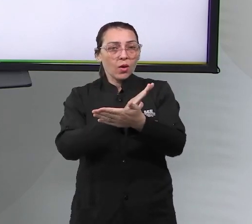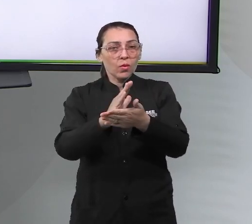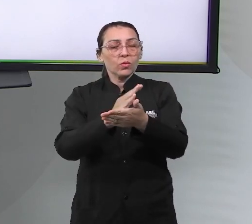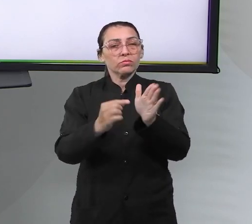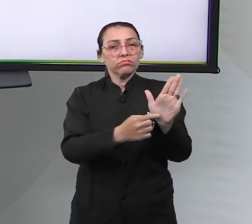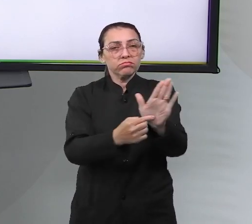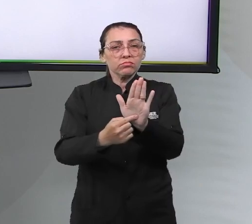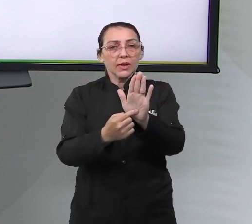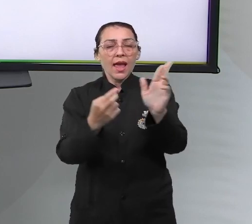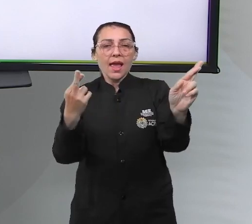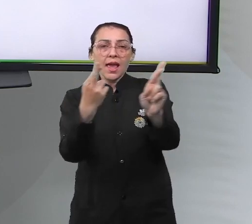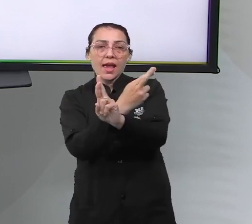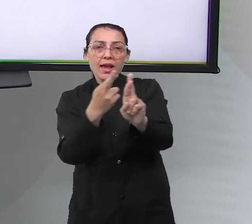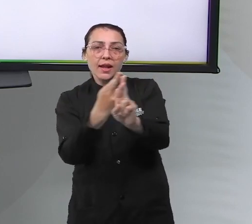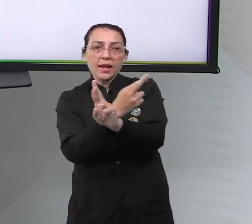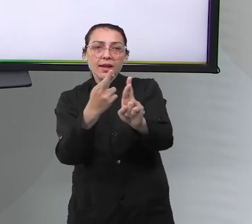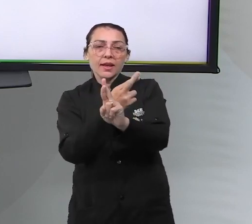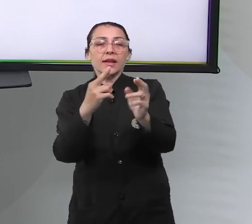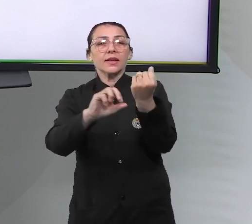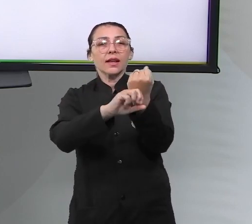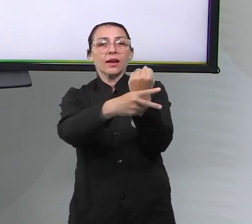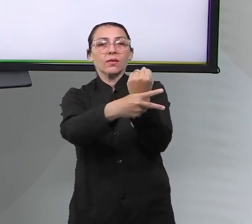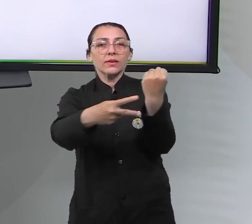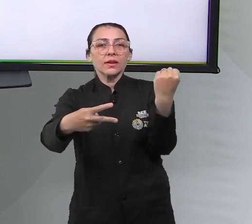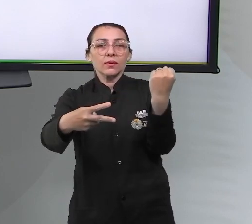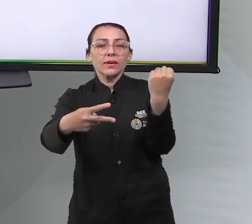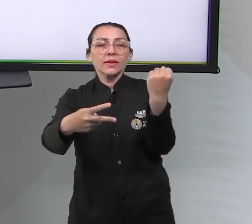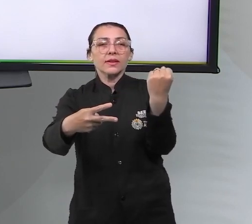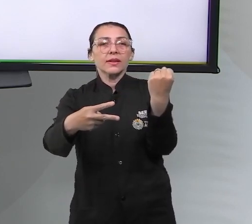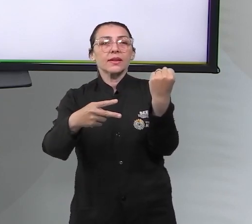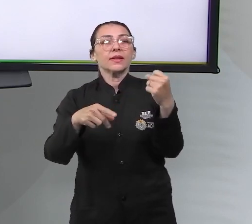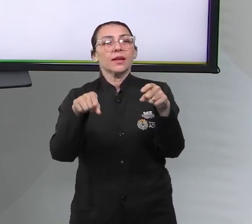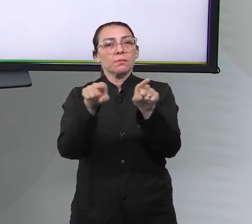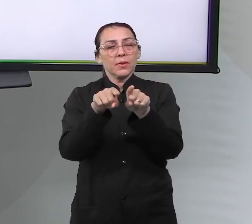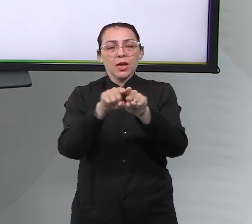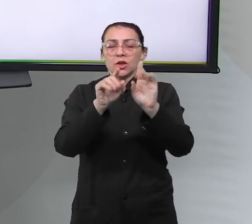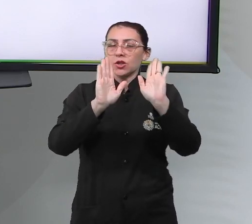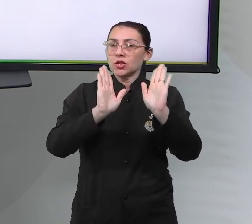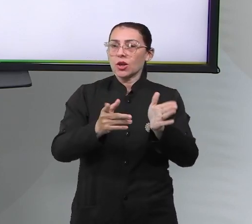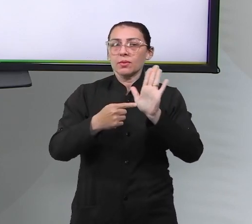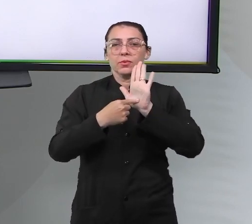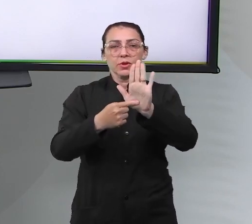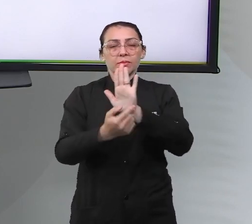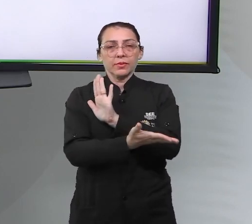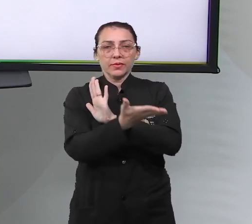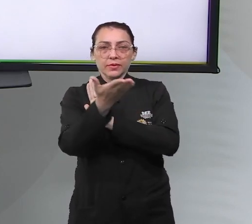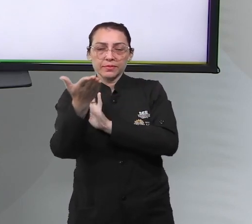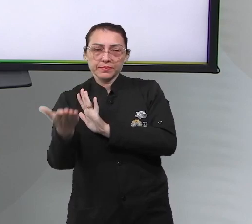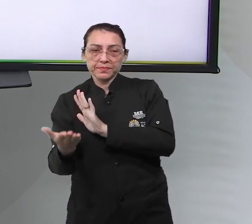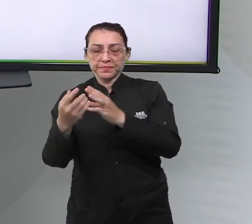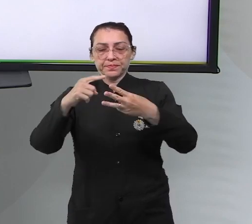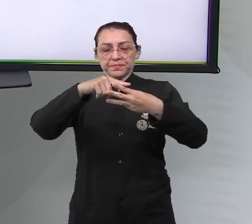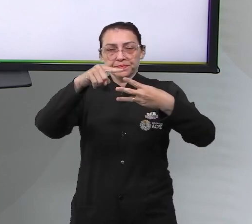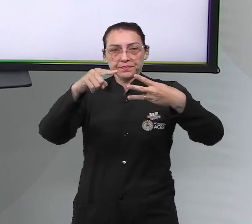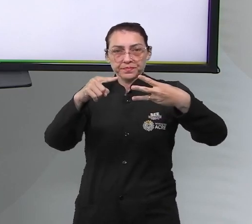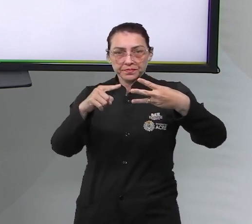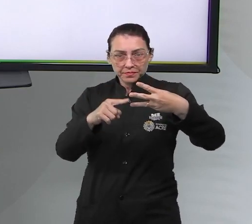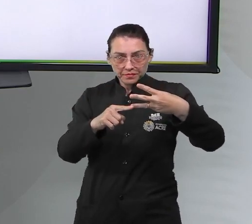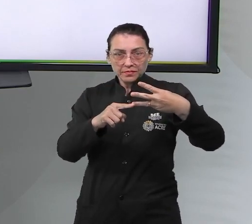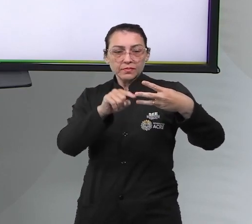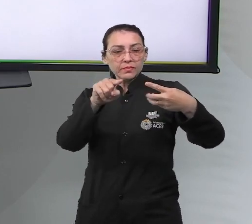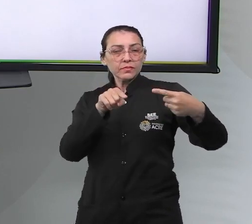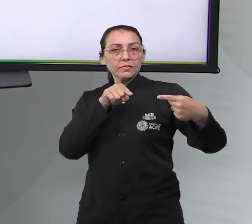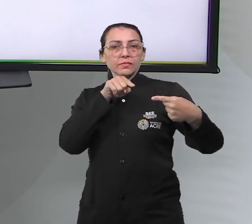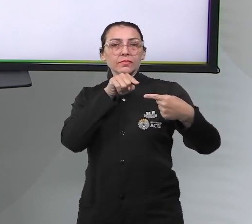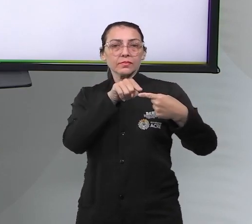apontamentos relacionados às consequências. Em certa medida, eu já apresentei a vocês 3 causas